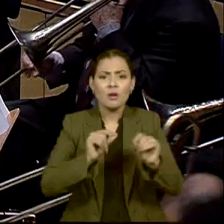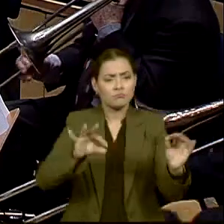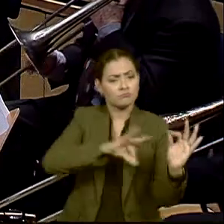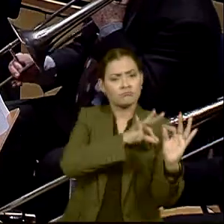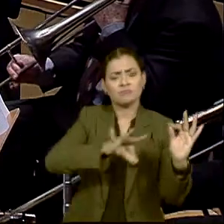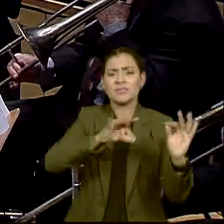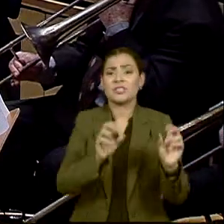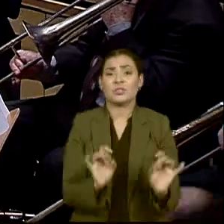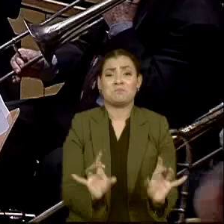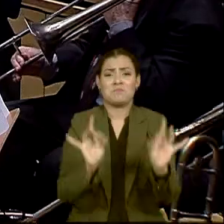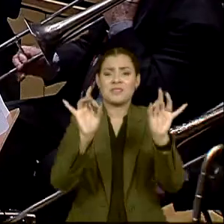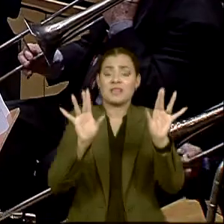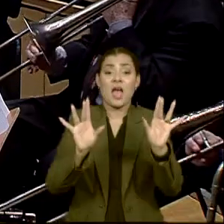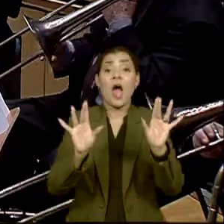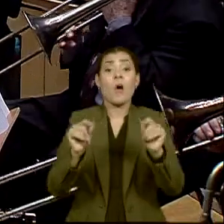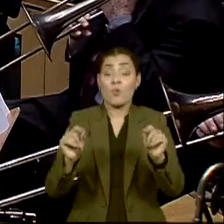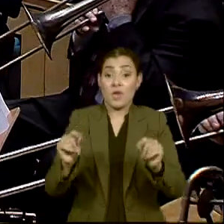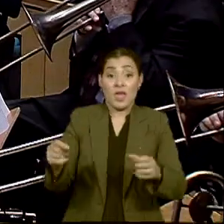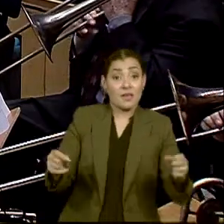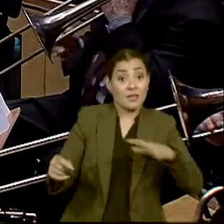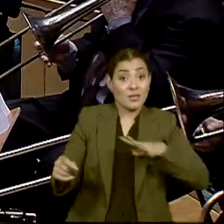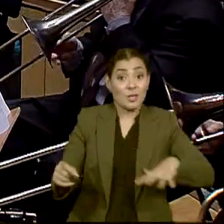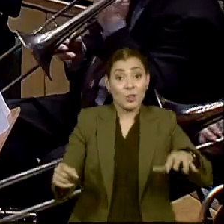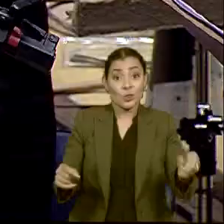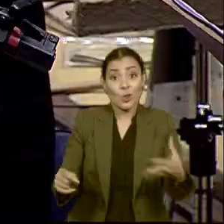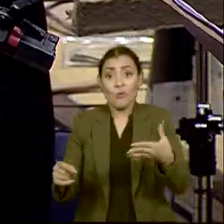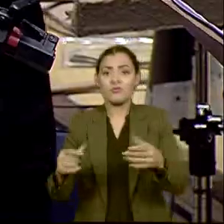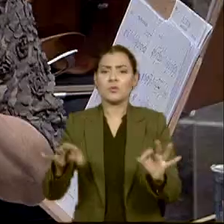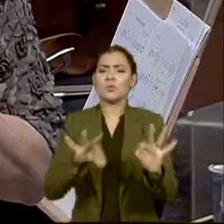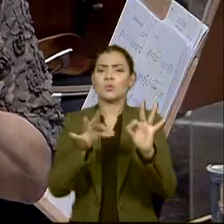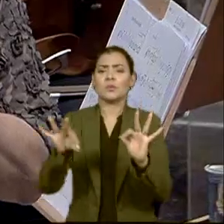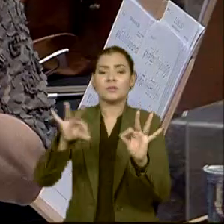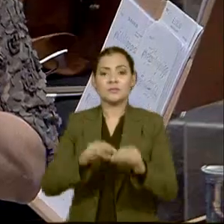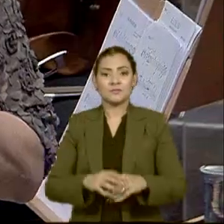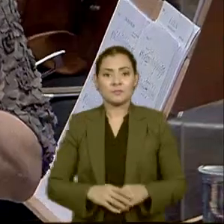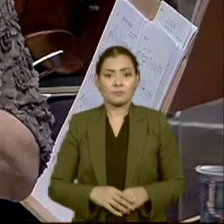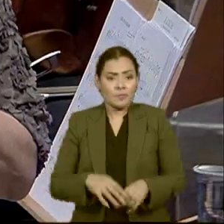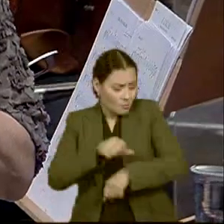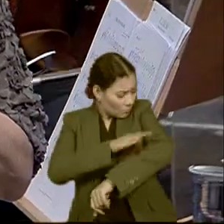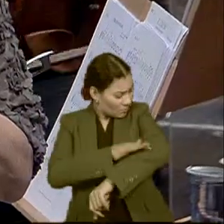exclusivos que mesclam o erudito com o popular. Para